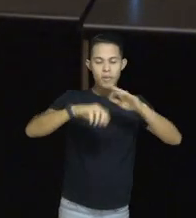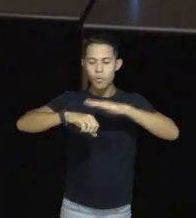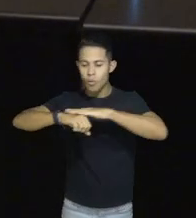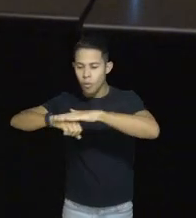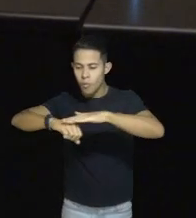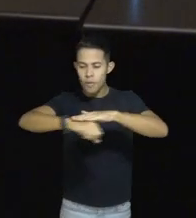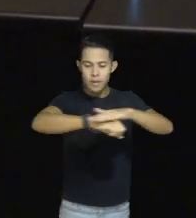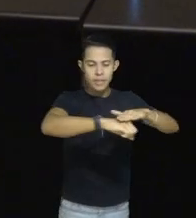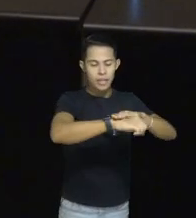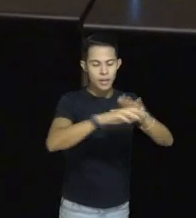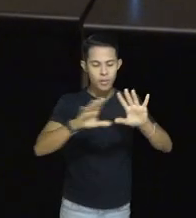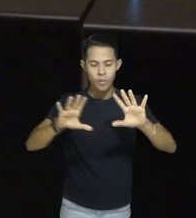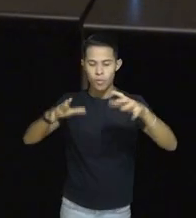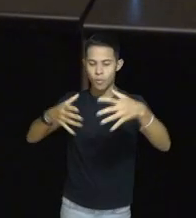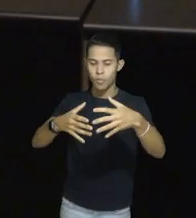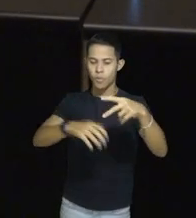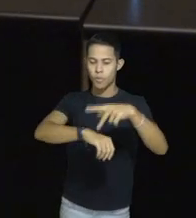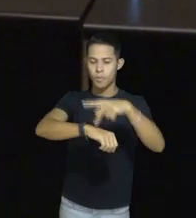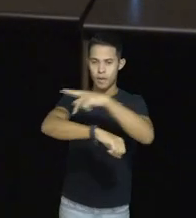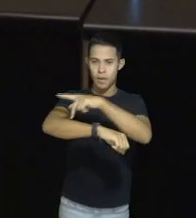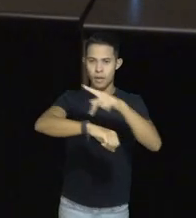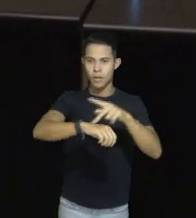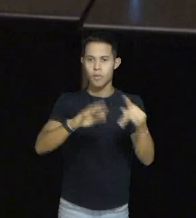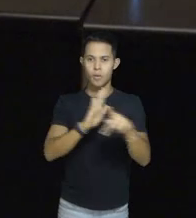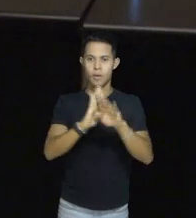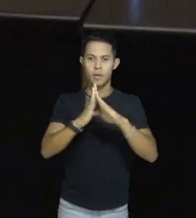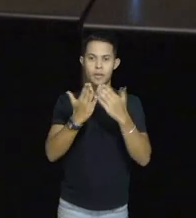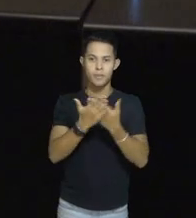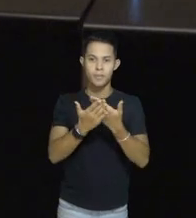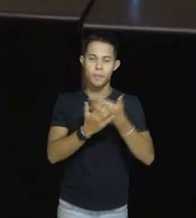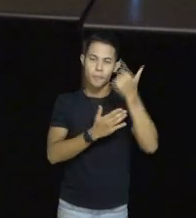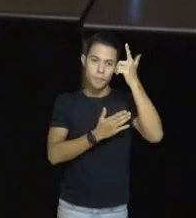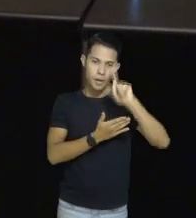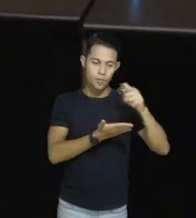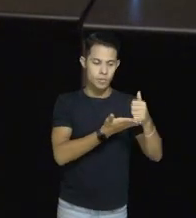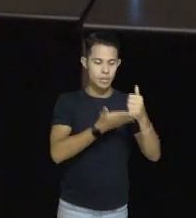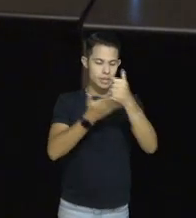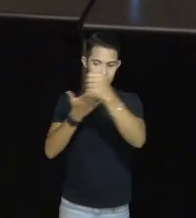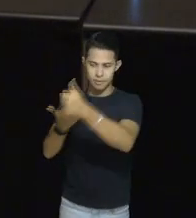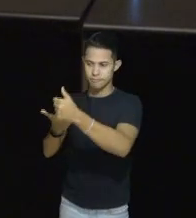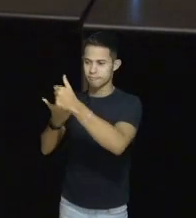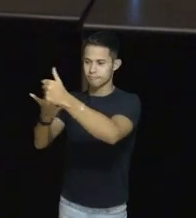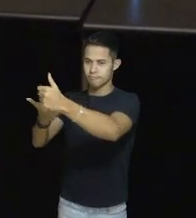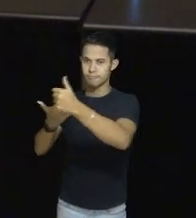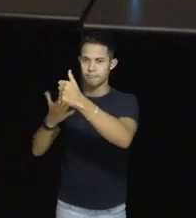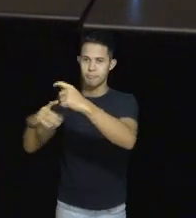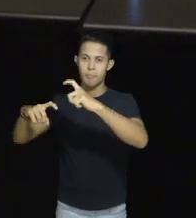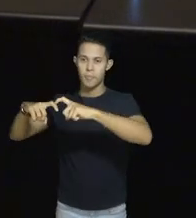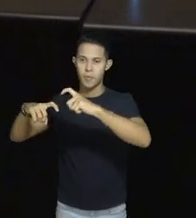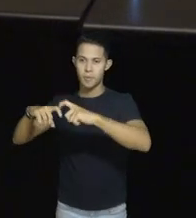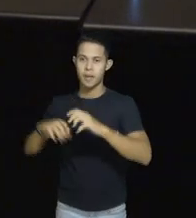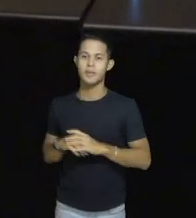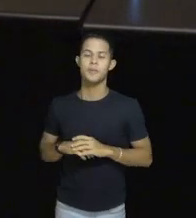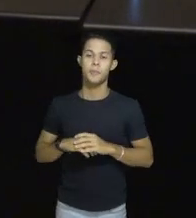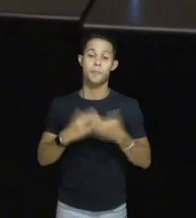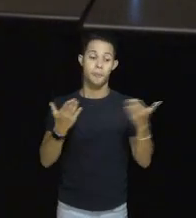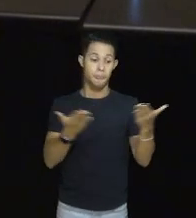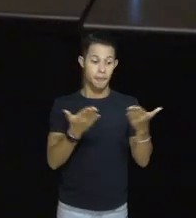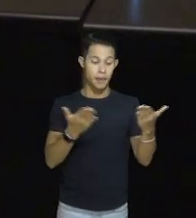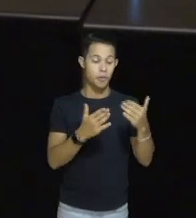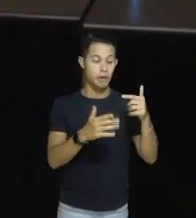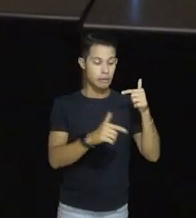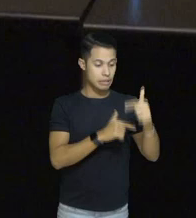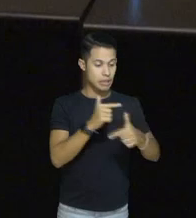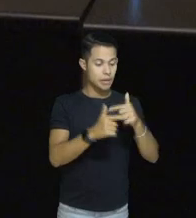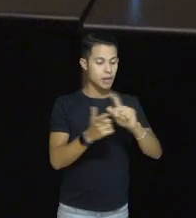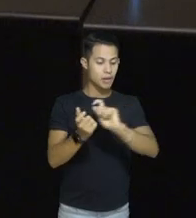pedagógica da escola para fazer encaminhamentos. E, nos últimos anos, a gente está trabalhando com as